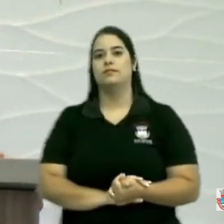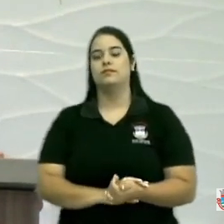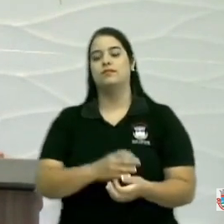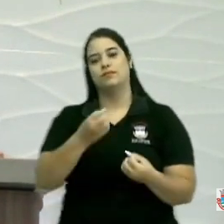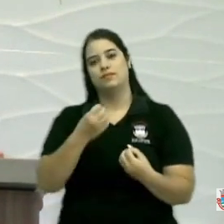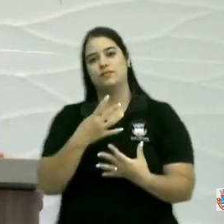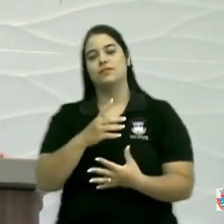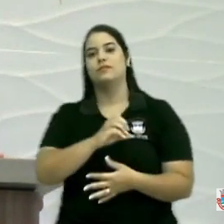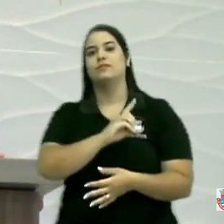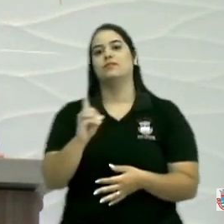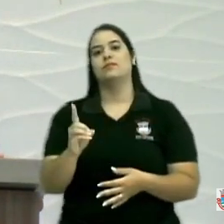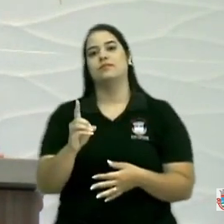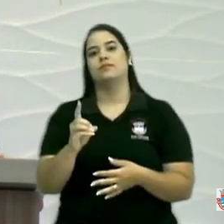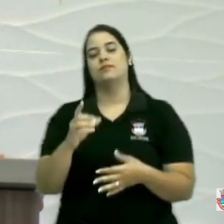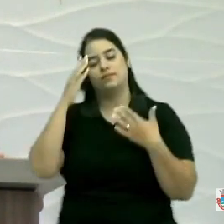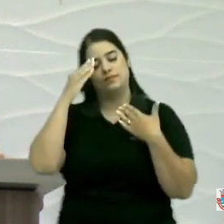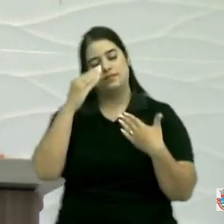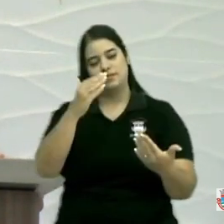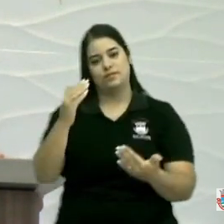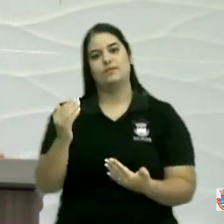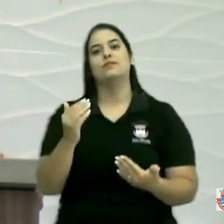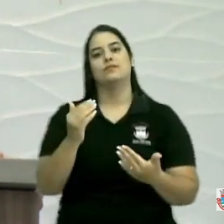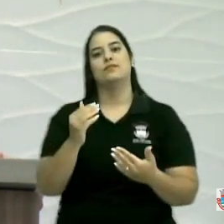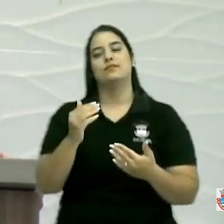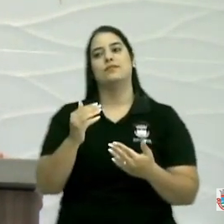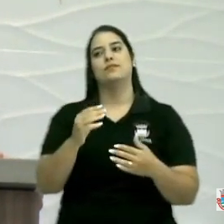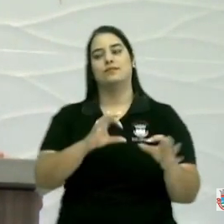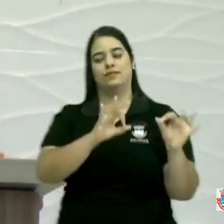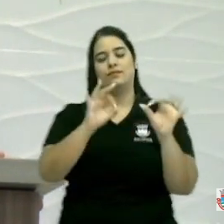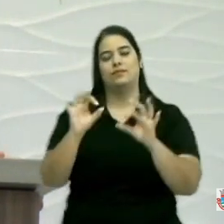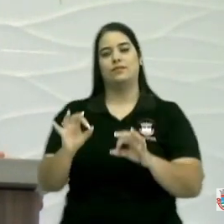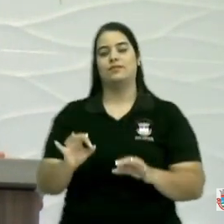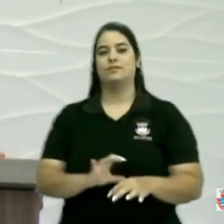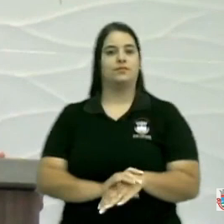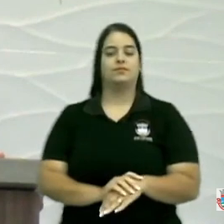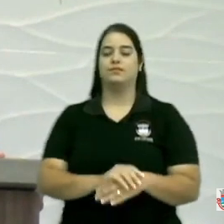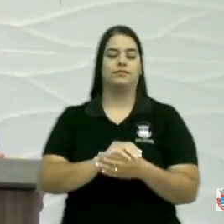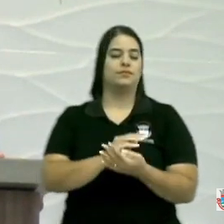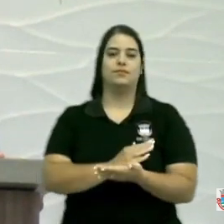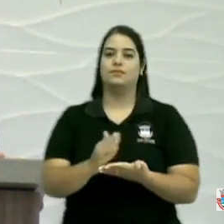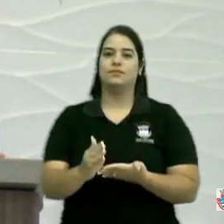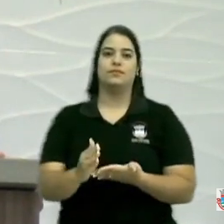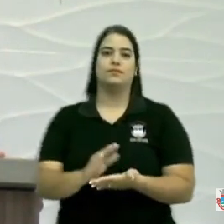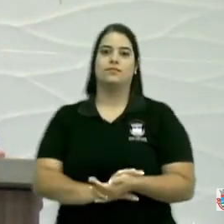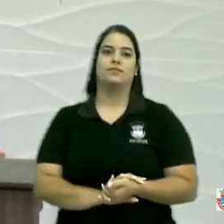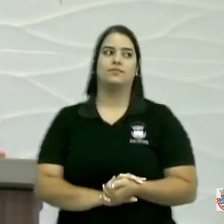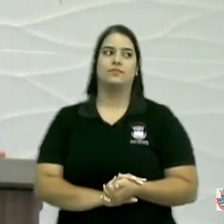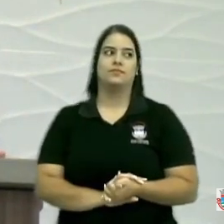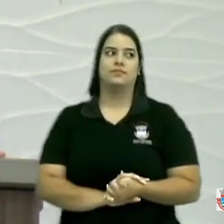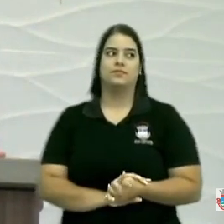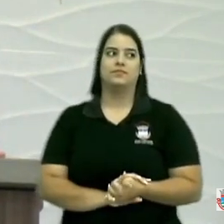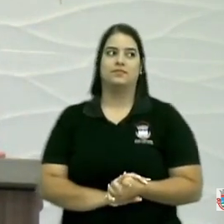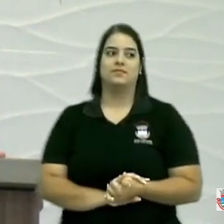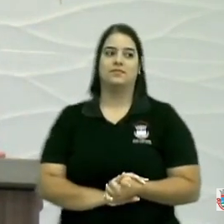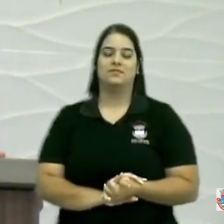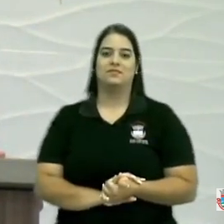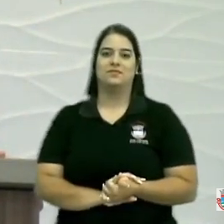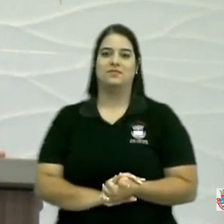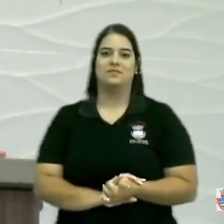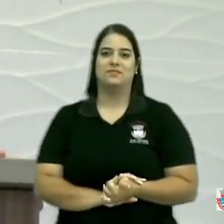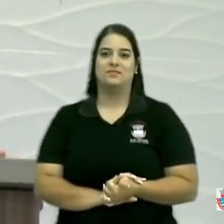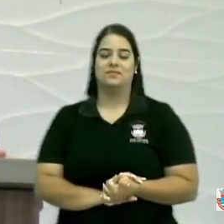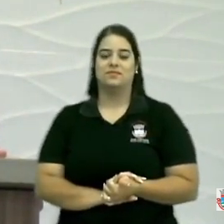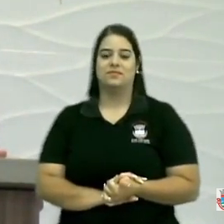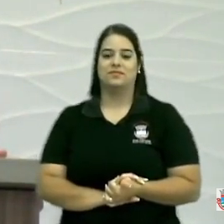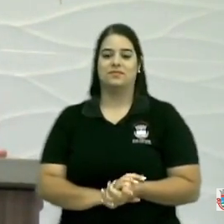bom dia, a nossa gratidão pela audiência de cada um. Quero de início, senhor presidente, fazer uma justa homenagem a